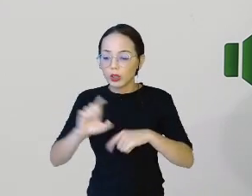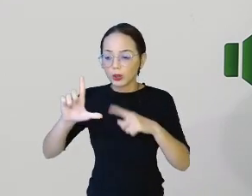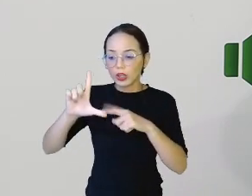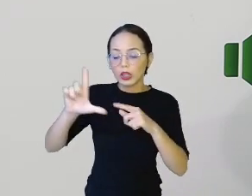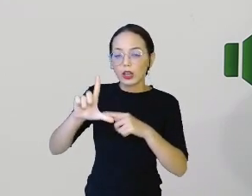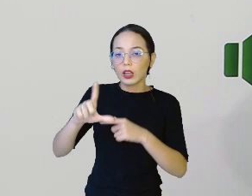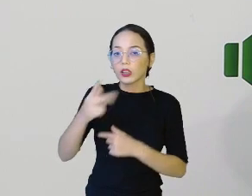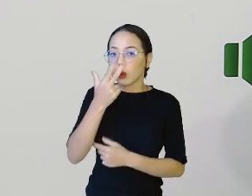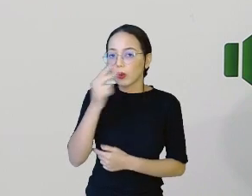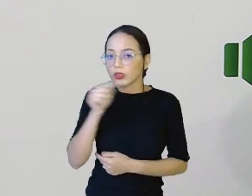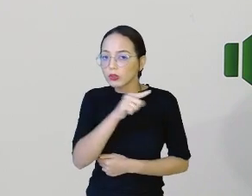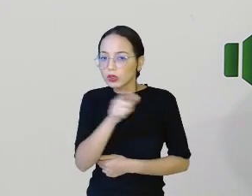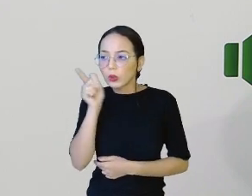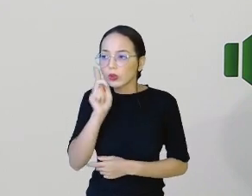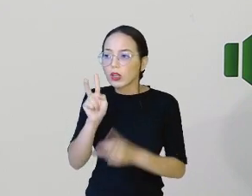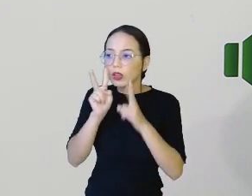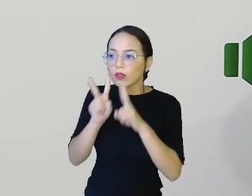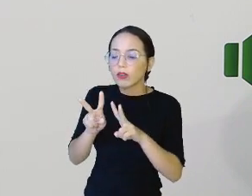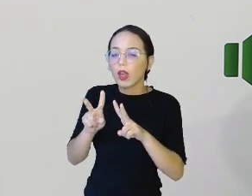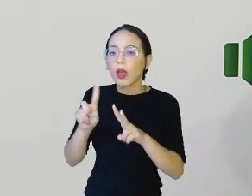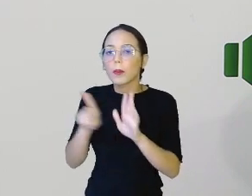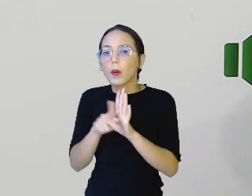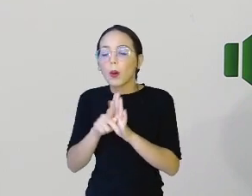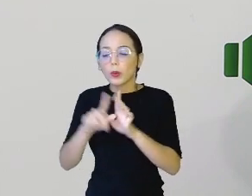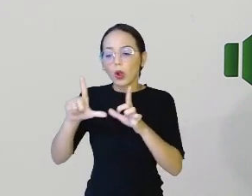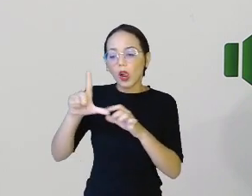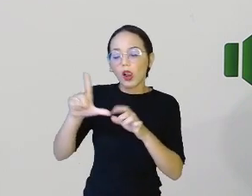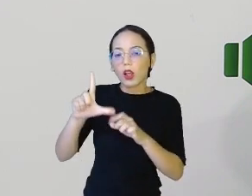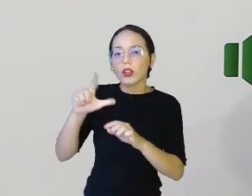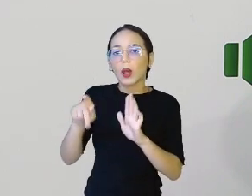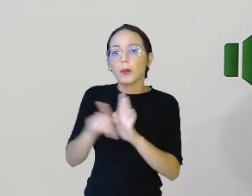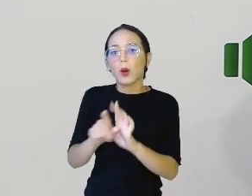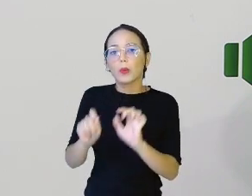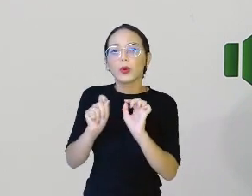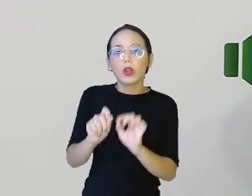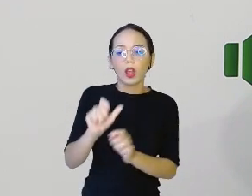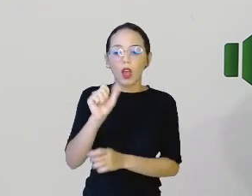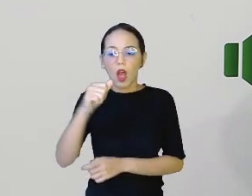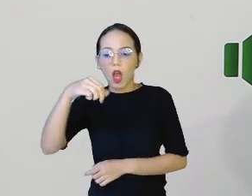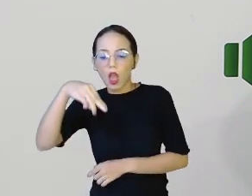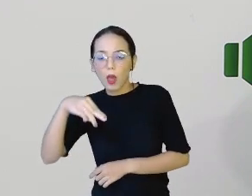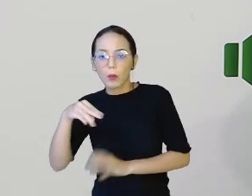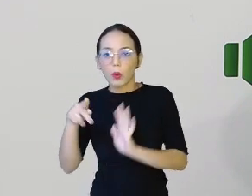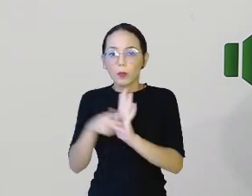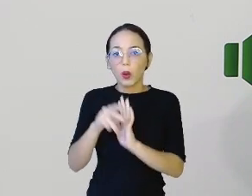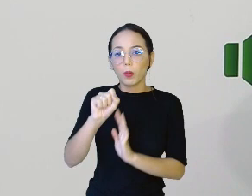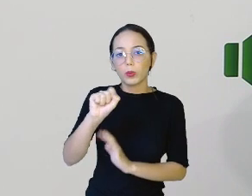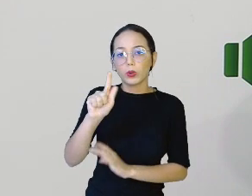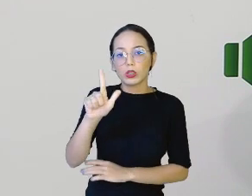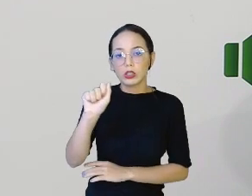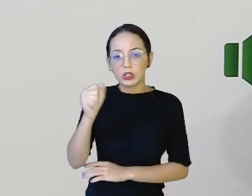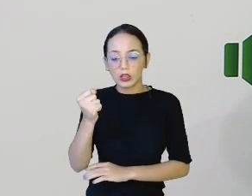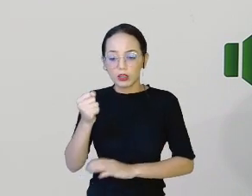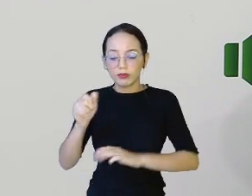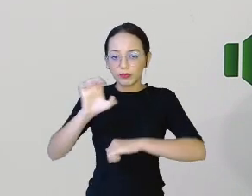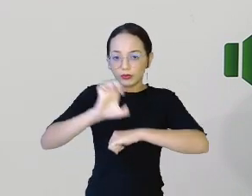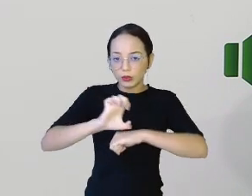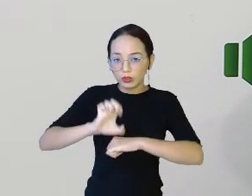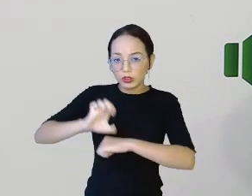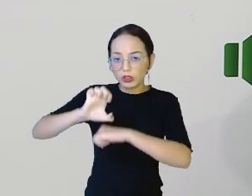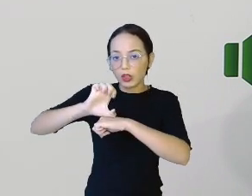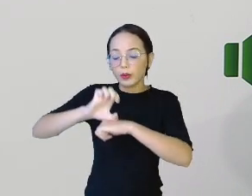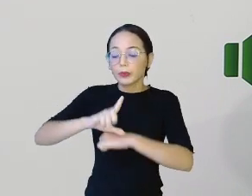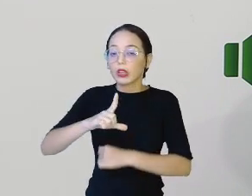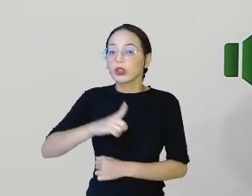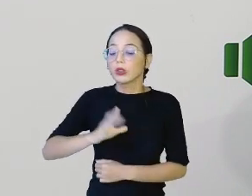creio que você consegue ver brancas aí, maiúsculas, são as siglas desses estados, tá certo? Eu